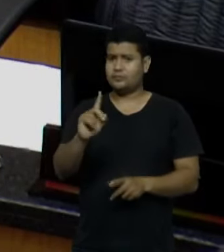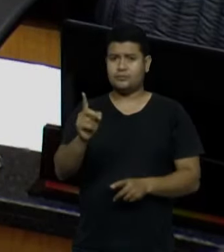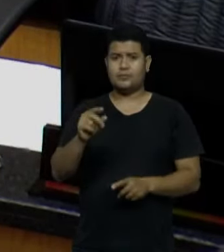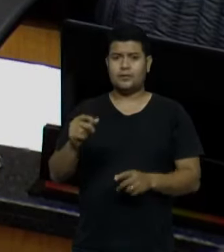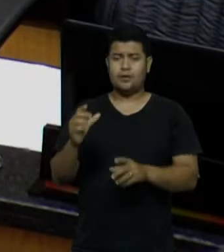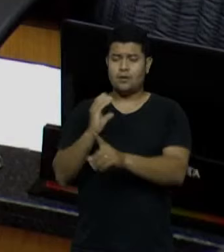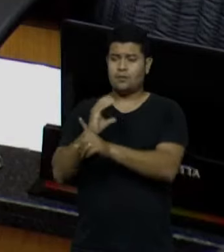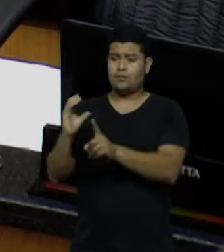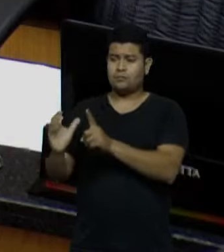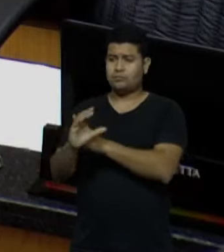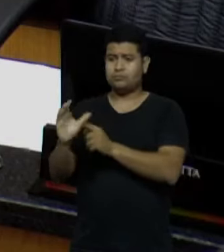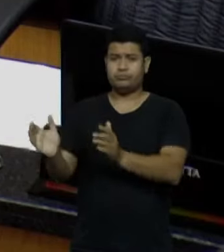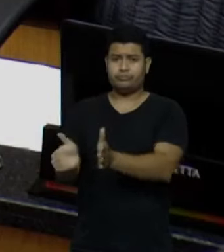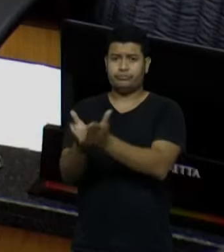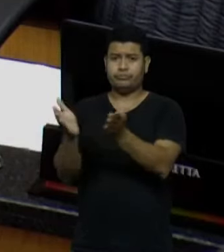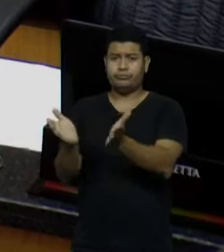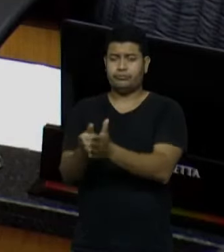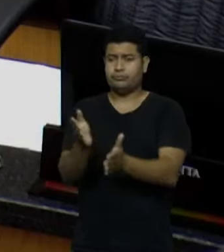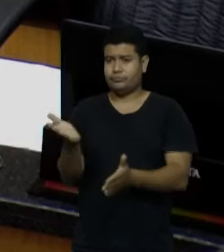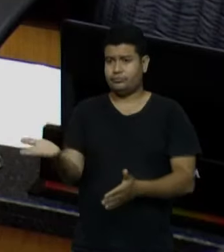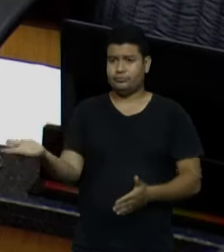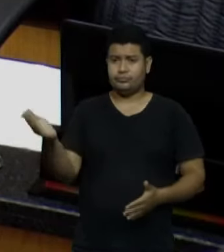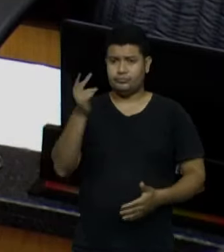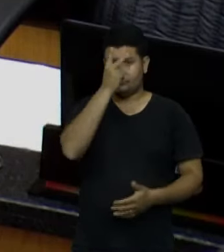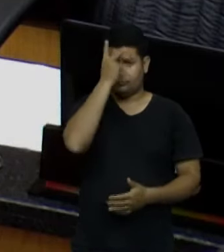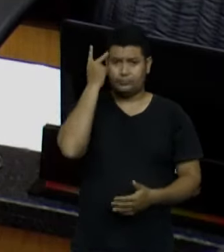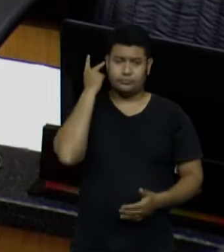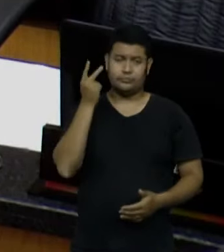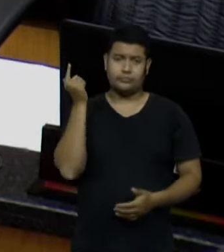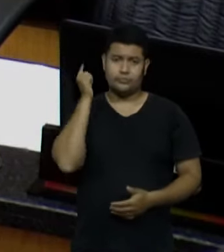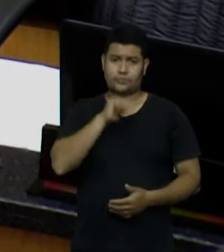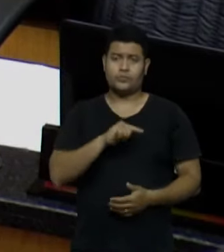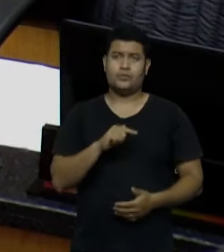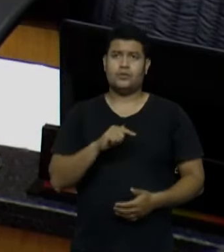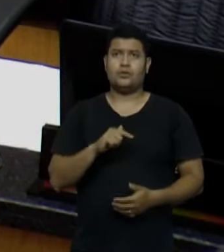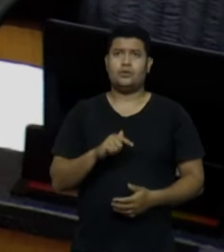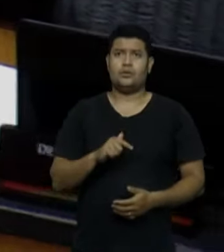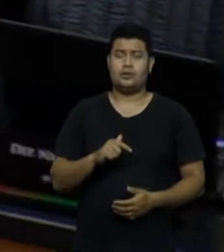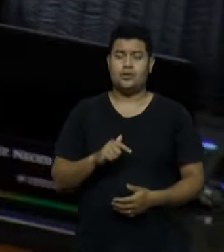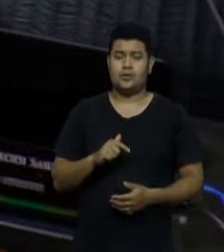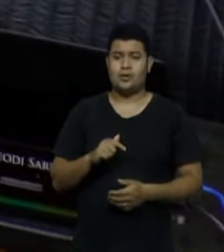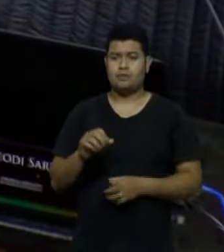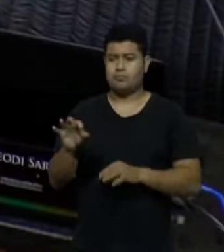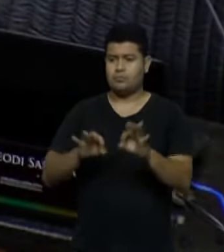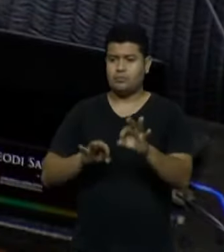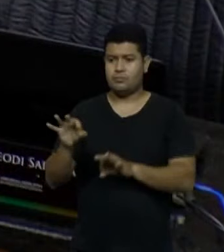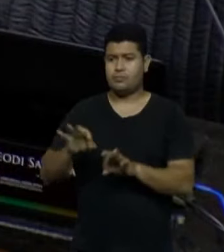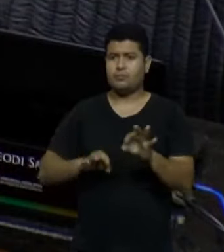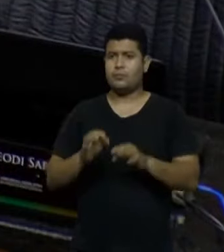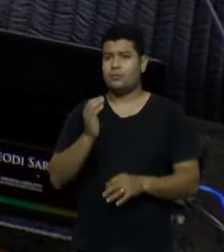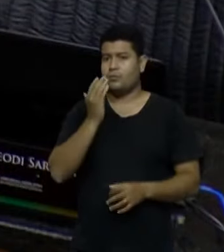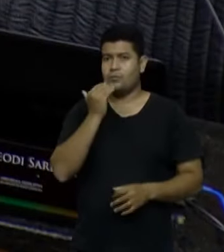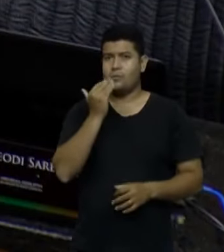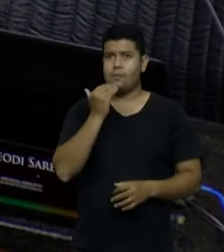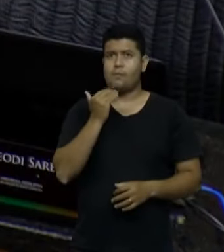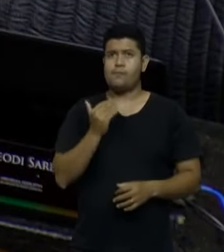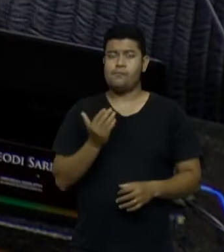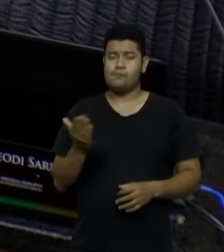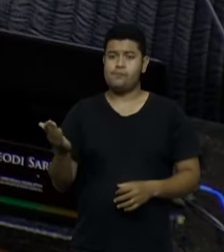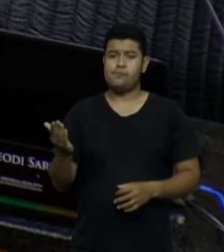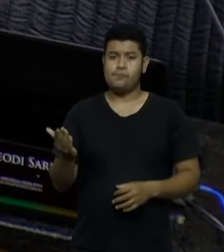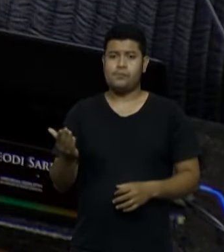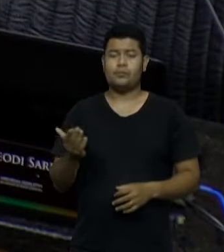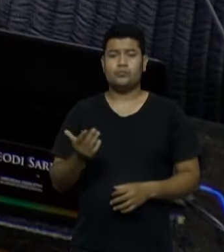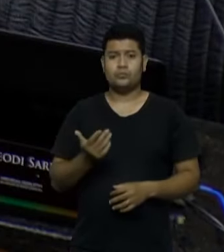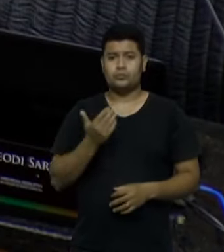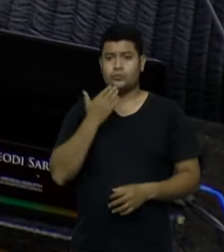hoje, as pessoas, para poderem fazerem a sua comida, enfim, estão apelando novamente